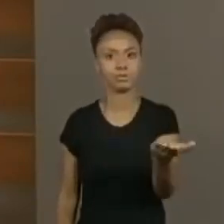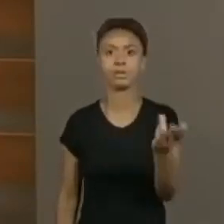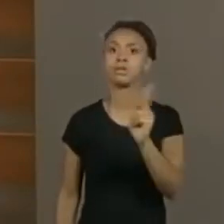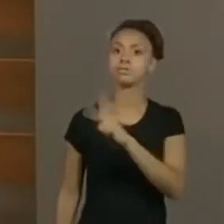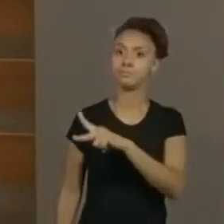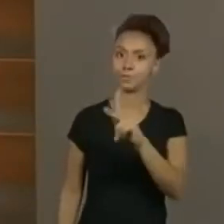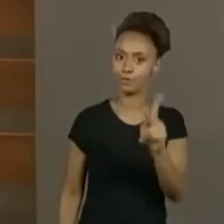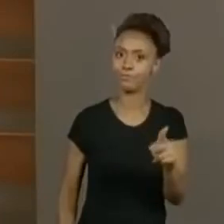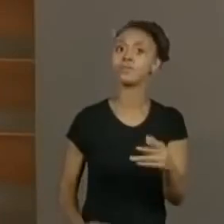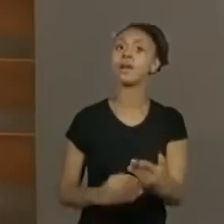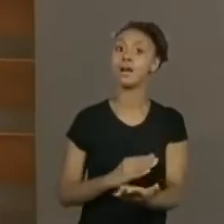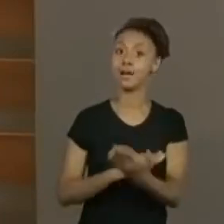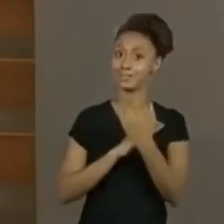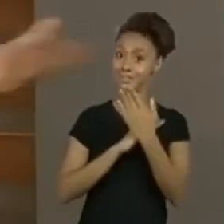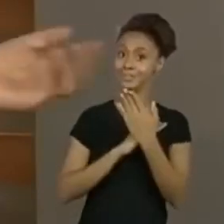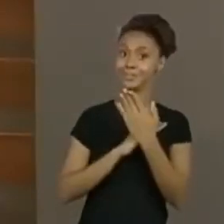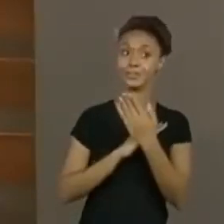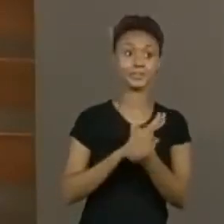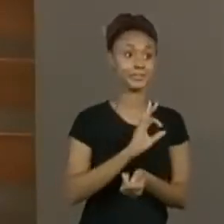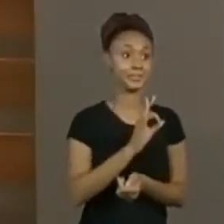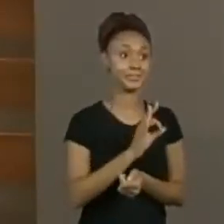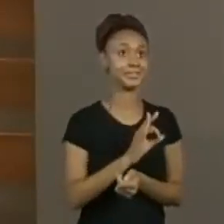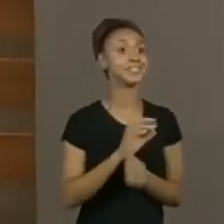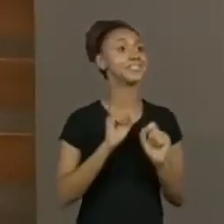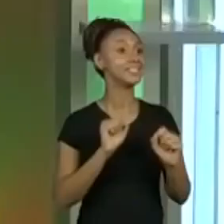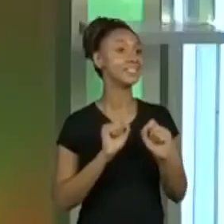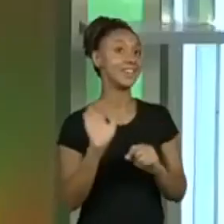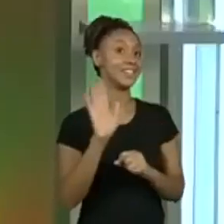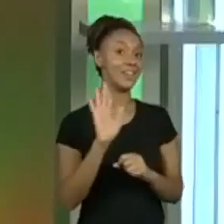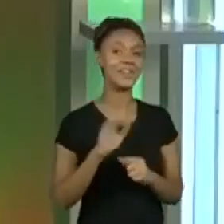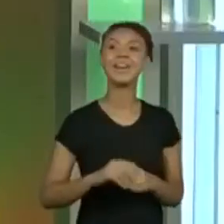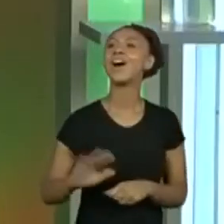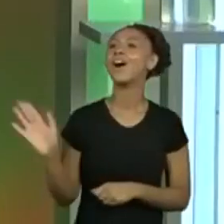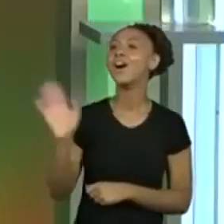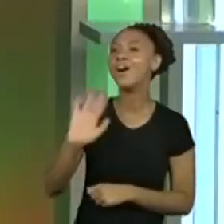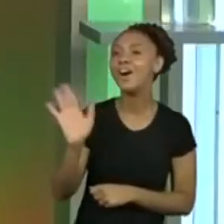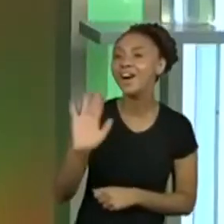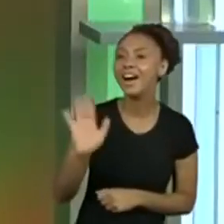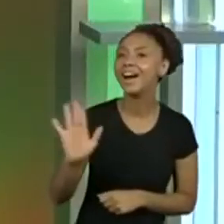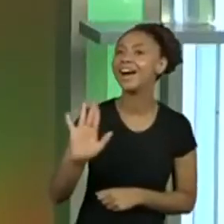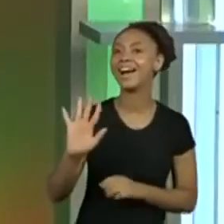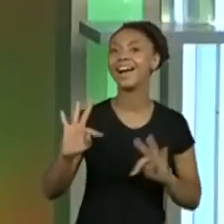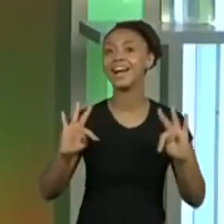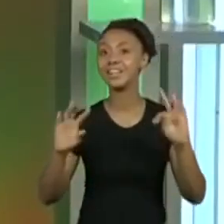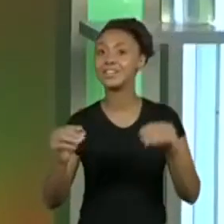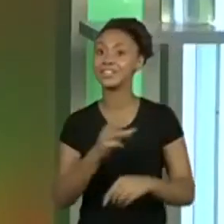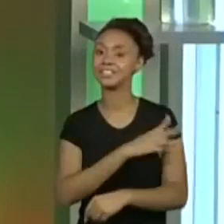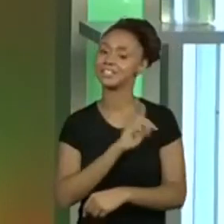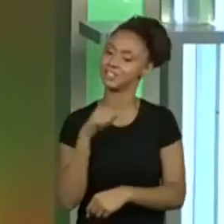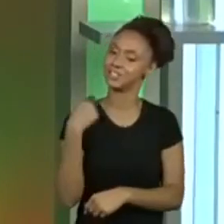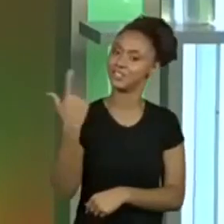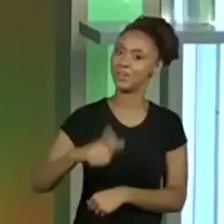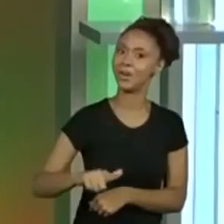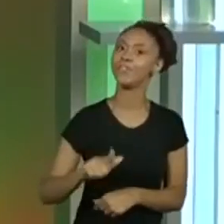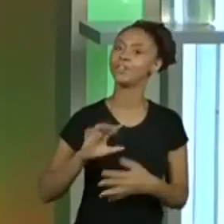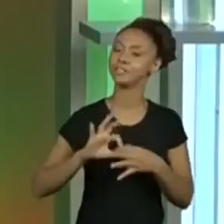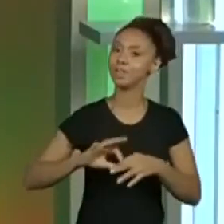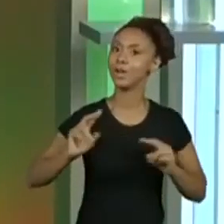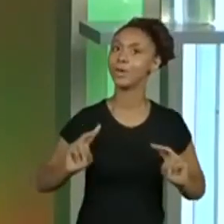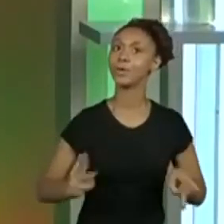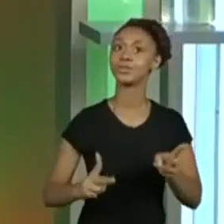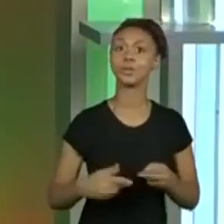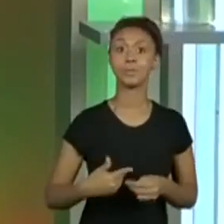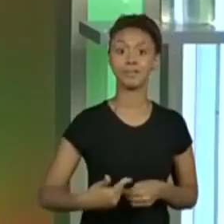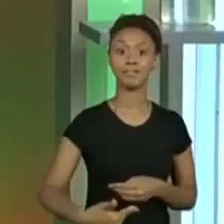que ajudaram aqui a gente, né, professora? Fala um oi para eles, professora Kelly. Olá, turma do terceiro ano, a gente está aqui de novo, hein? E vamos manter essa energia,